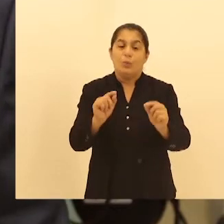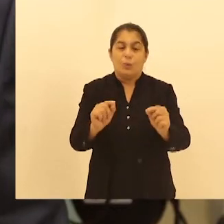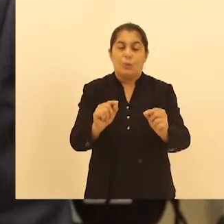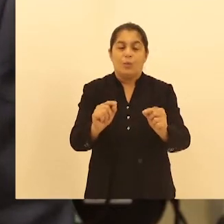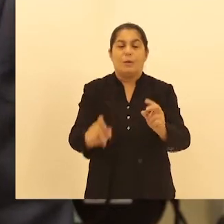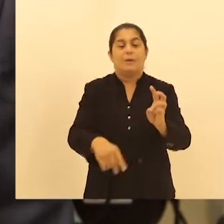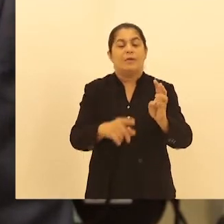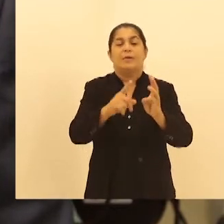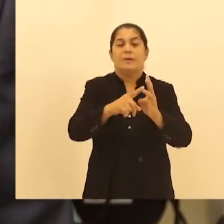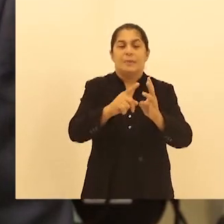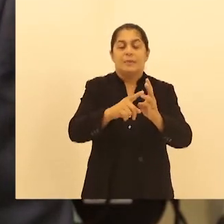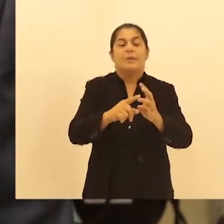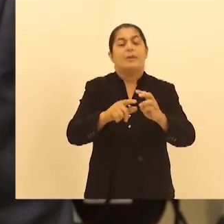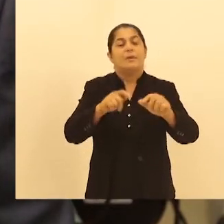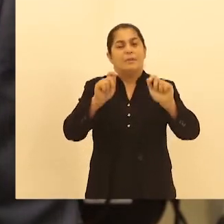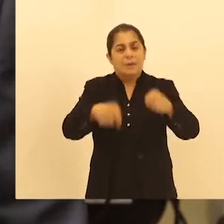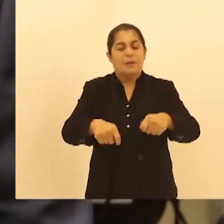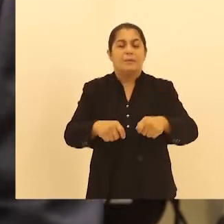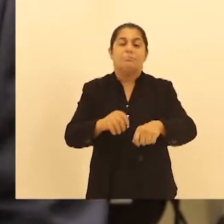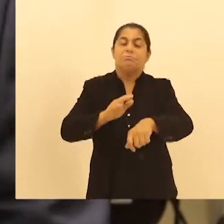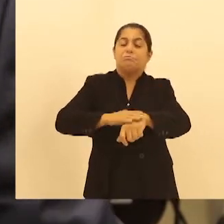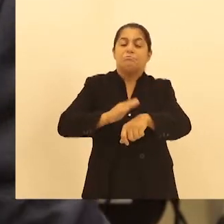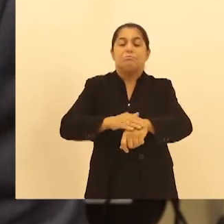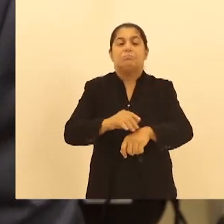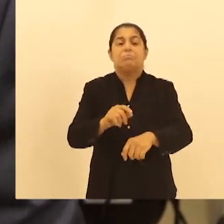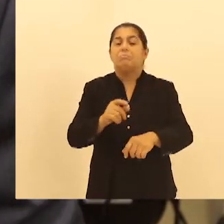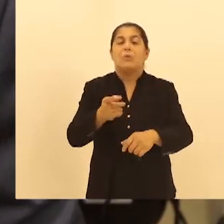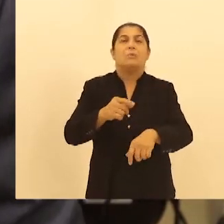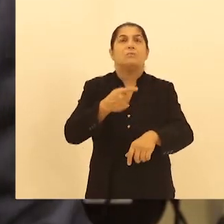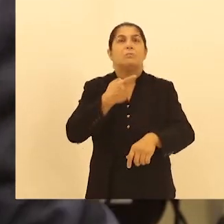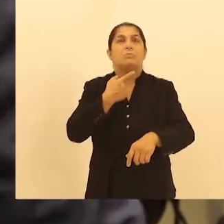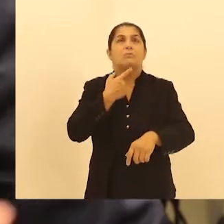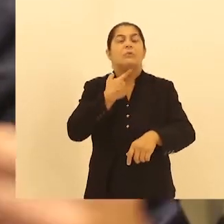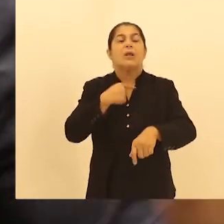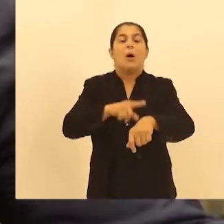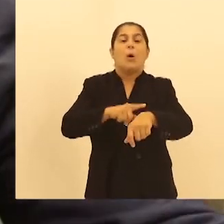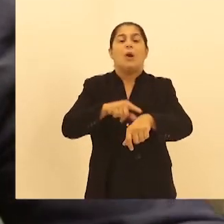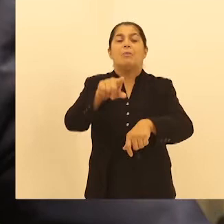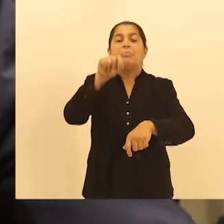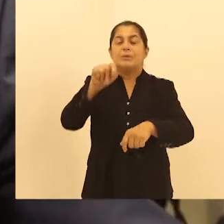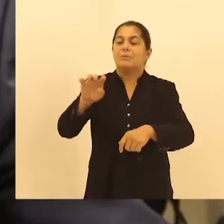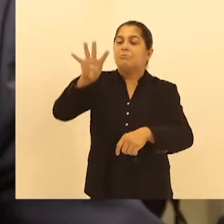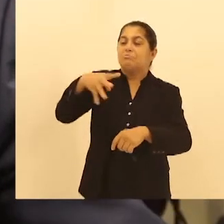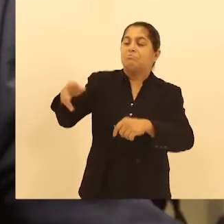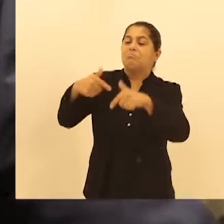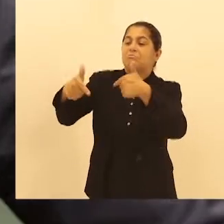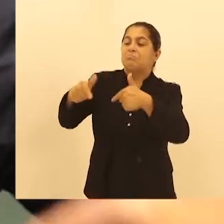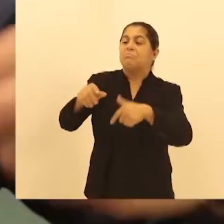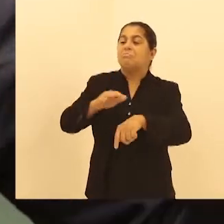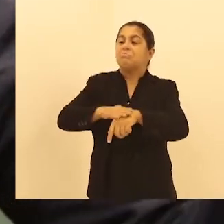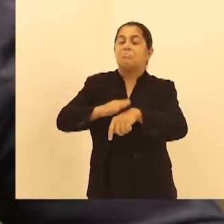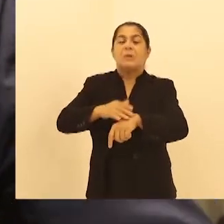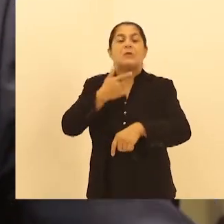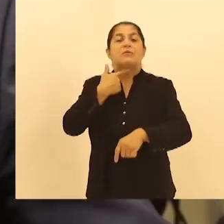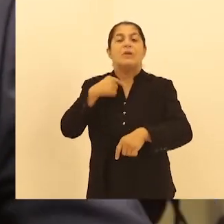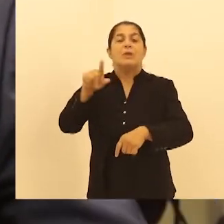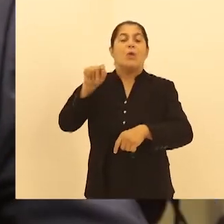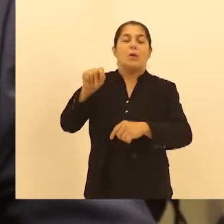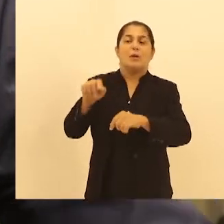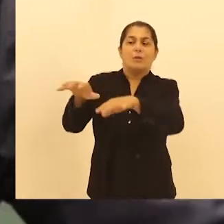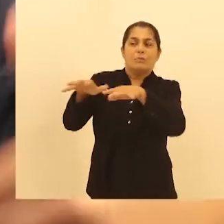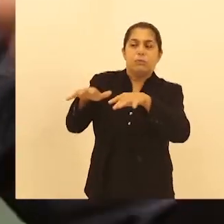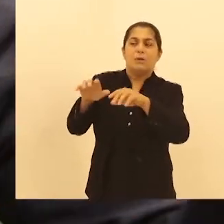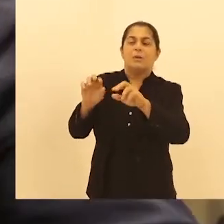autonomia o membro o servidor vai poder fazer esse curso a qualquer momento sem precisar trabalhar sua agenda de trabalho sem a de